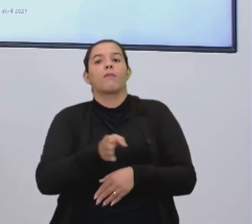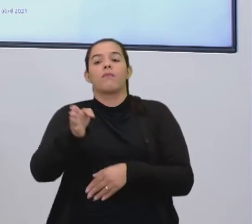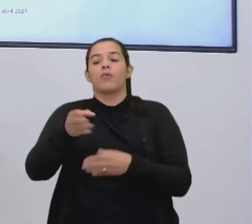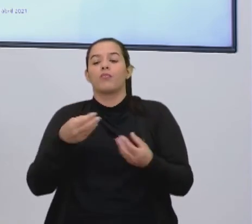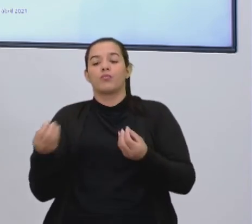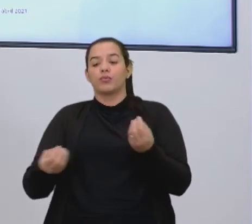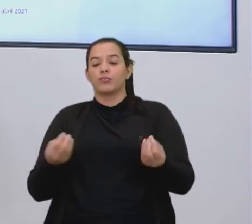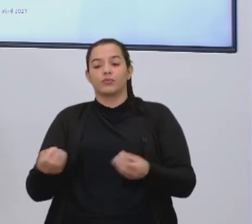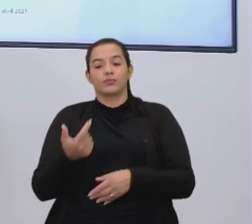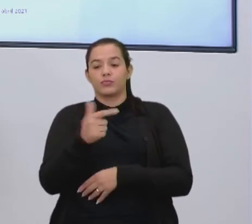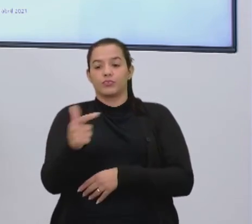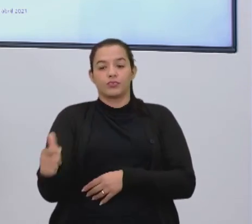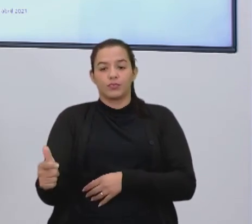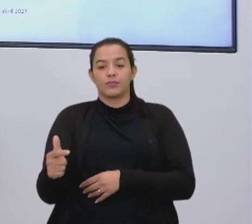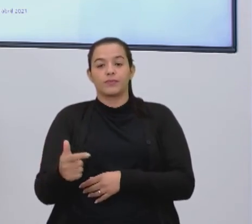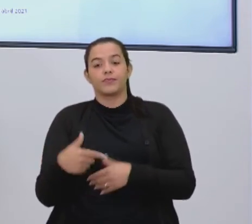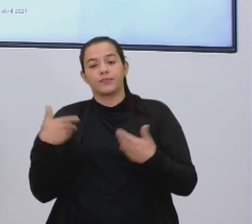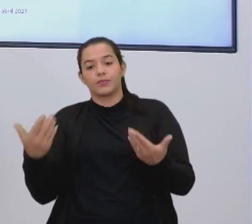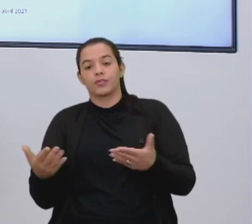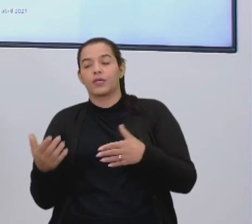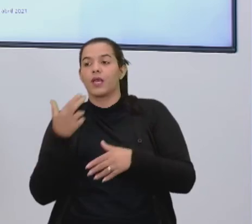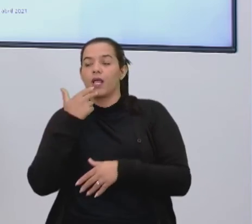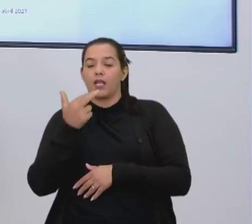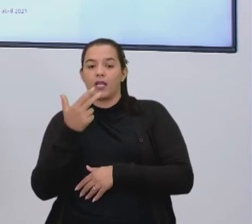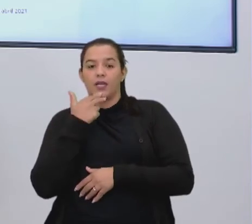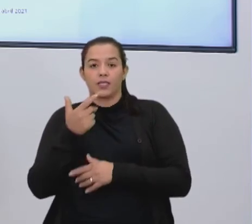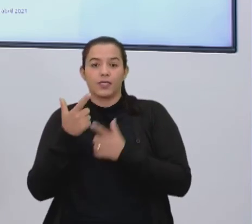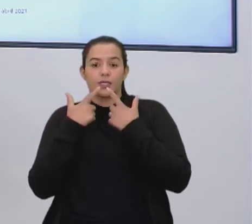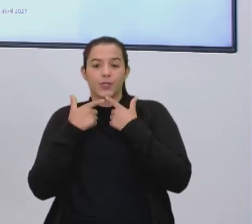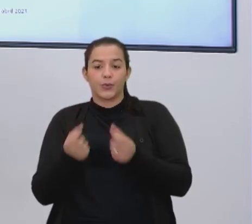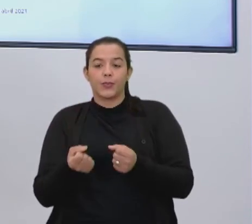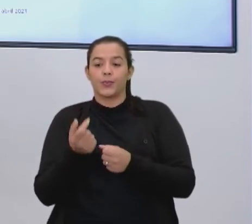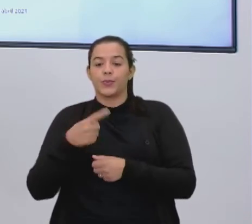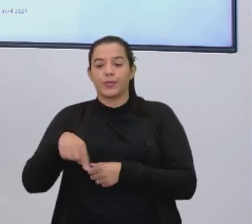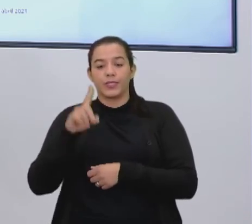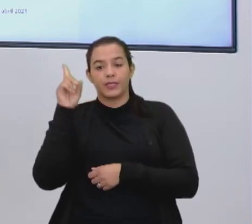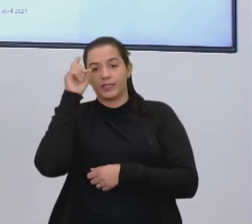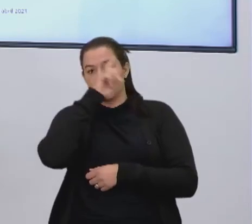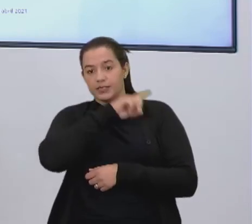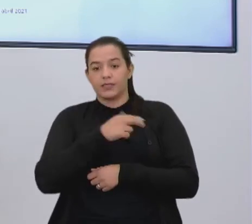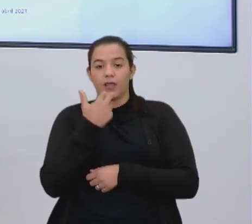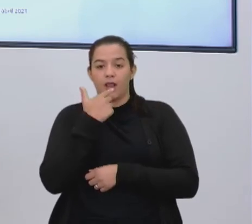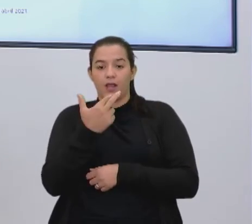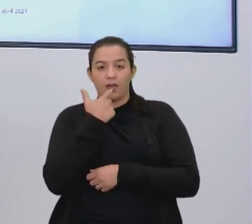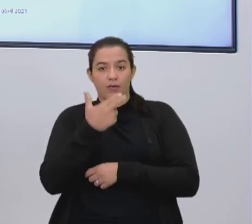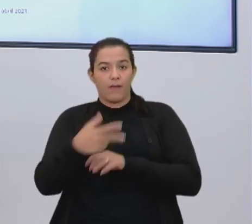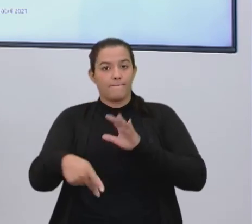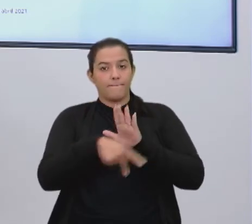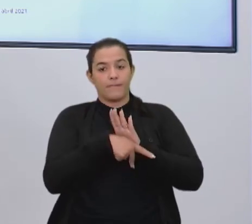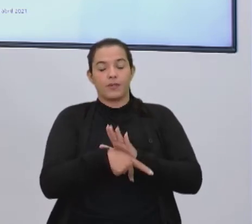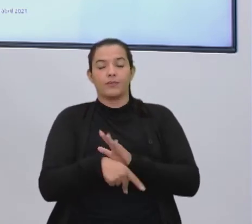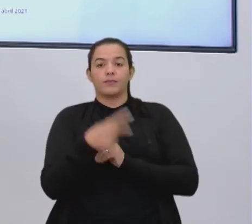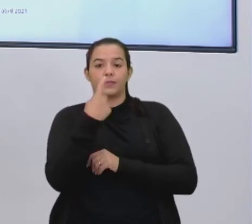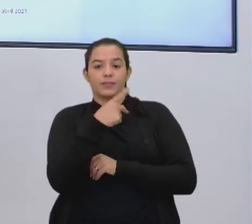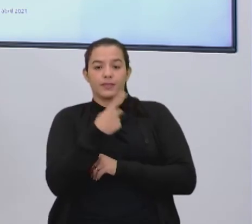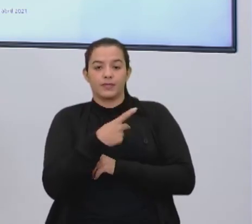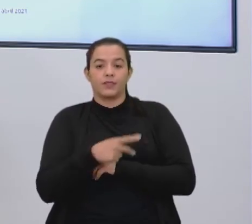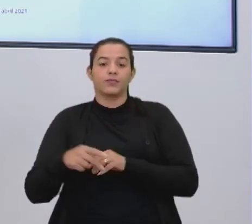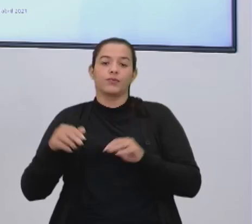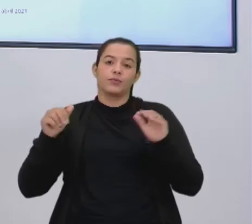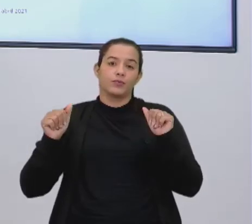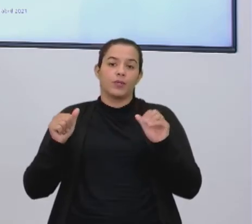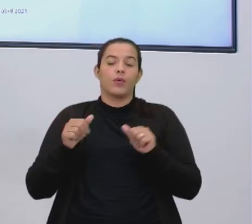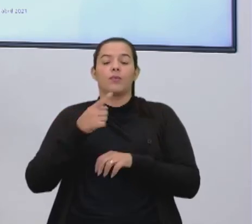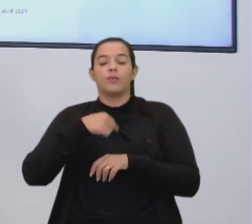no mercado, tanto pela questão da língua, porque muitos deles têm a língua tradicional deles, não só o